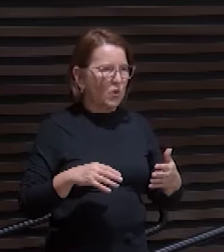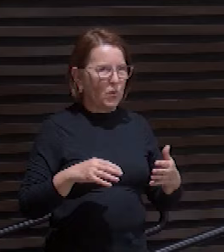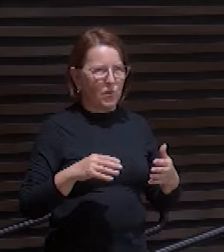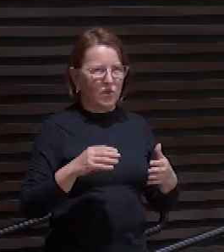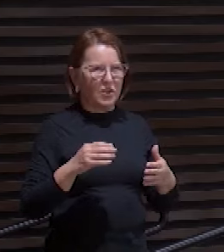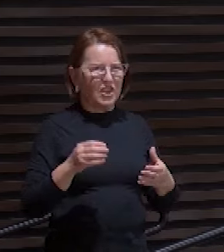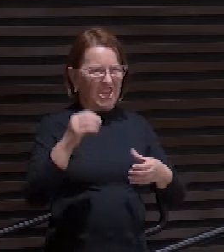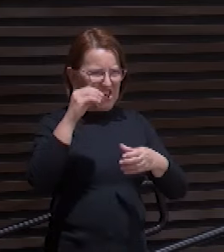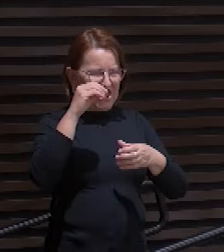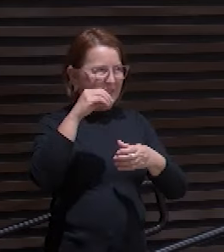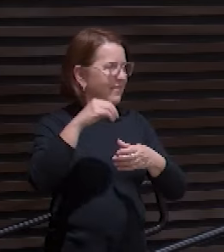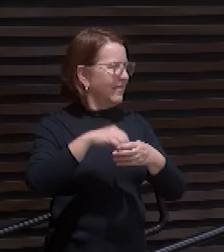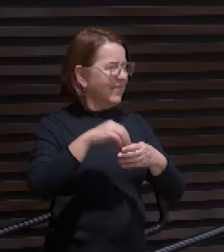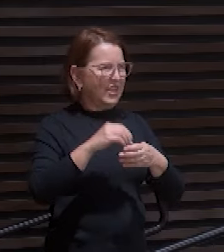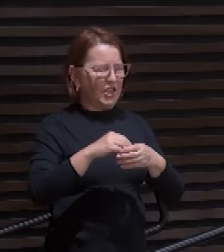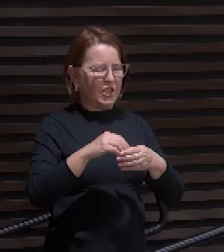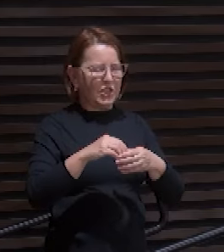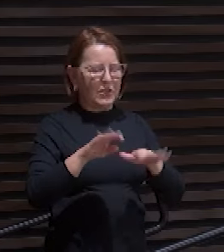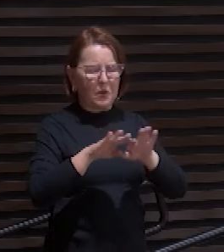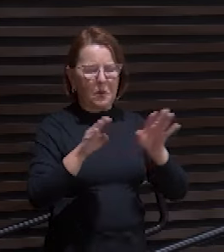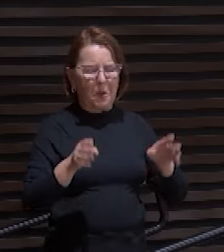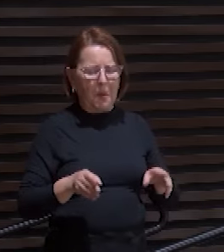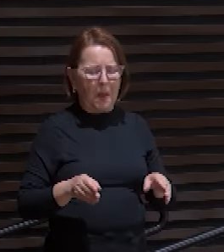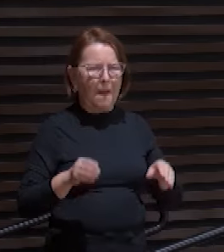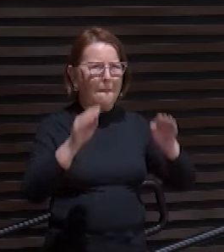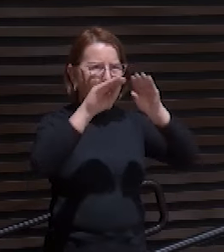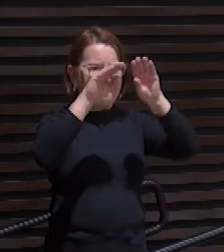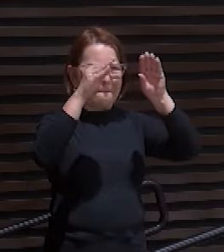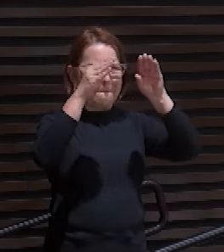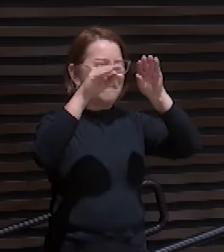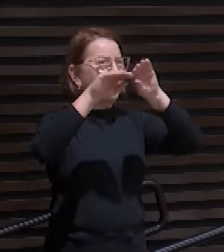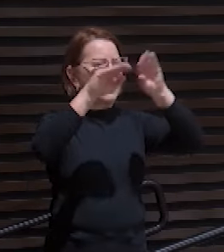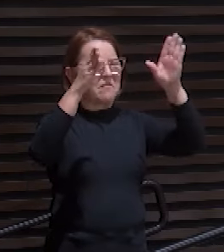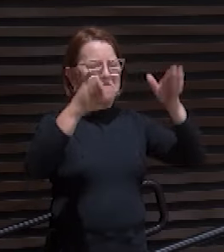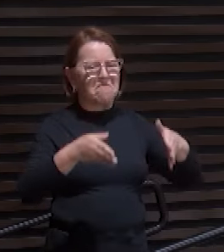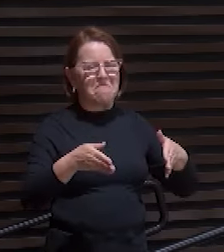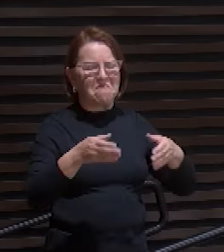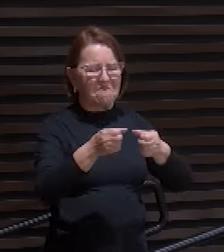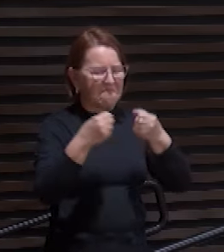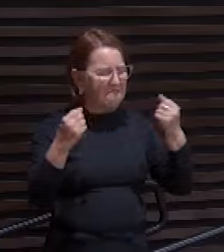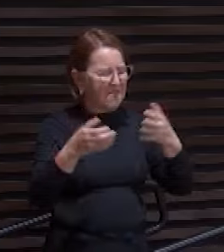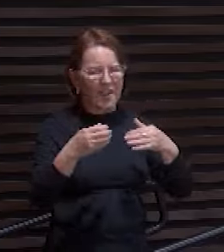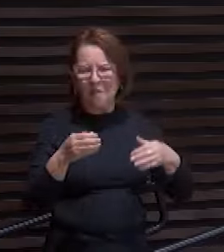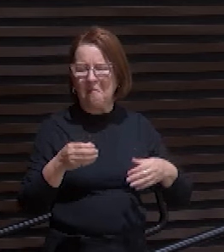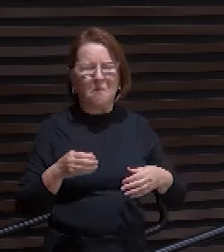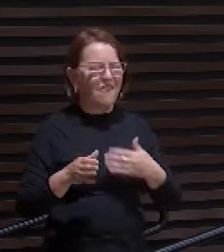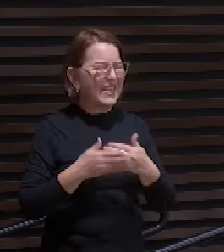falei, quando o dono da fazenda aqui morrer, ele não vai levar essa porca velha enferrujada aqui.